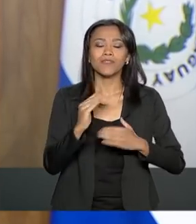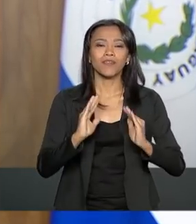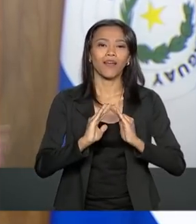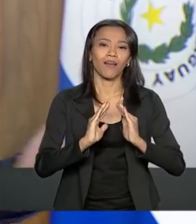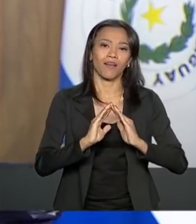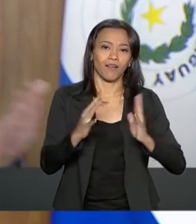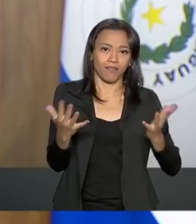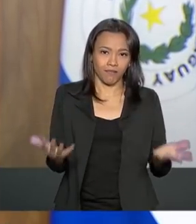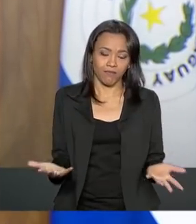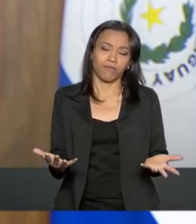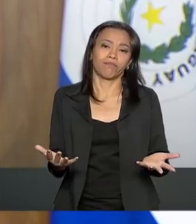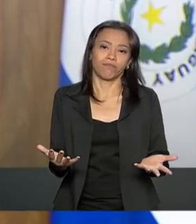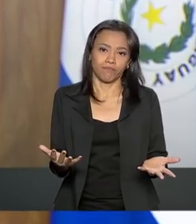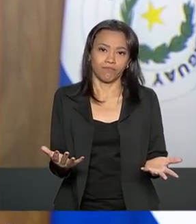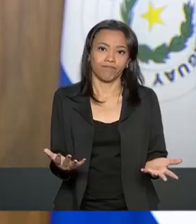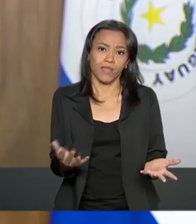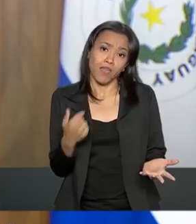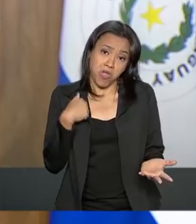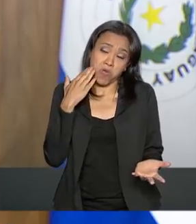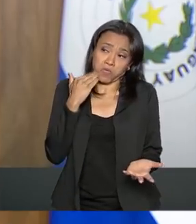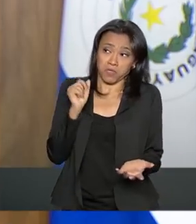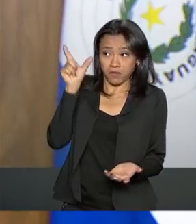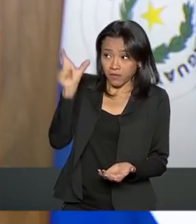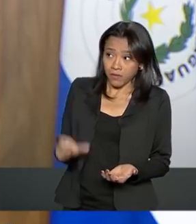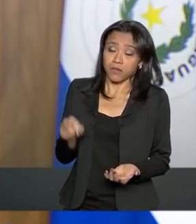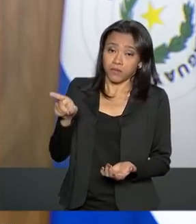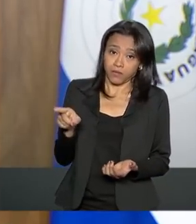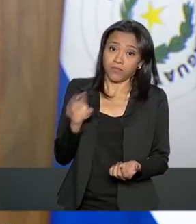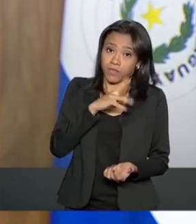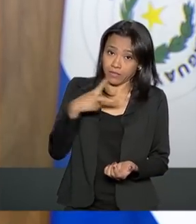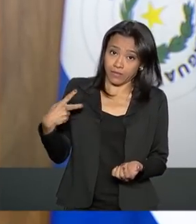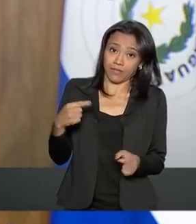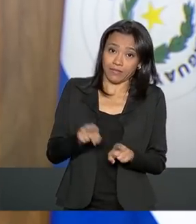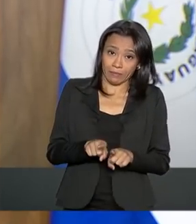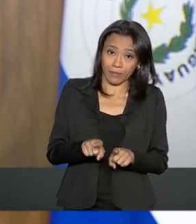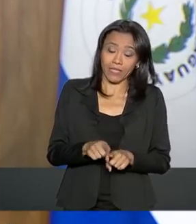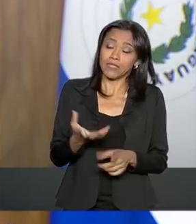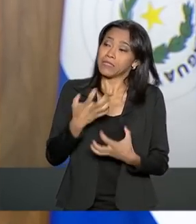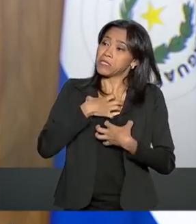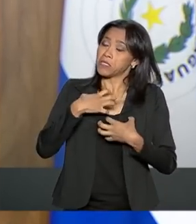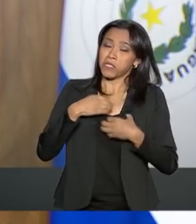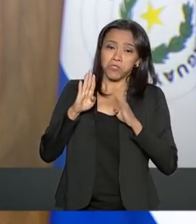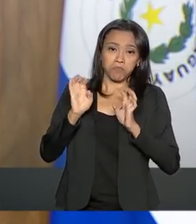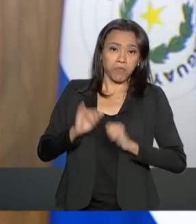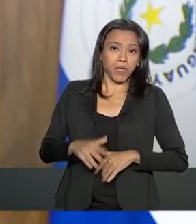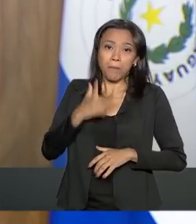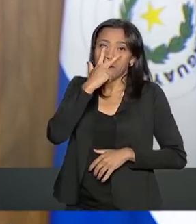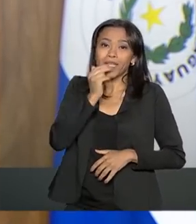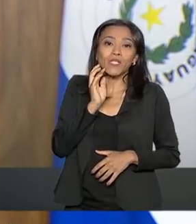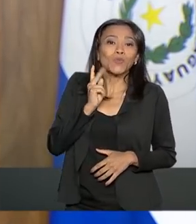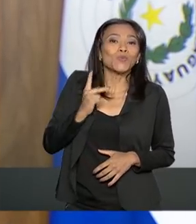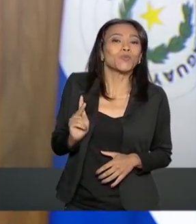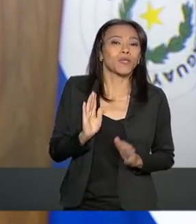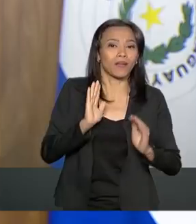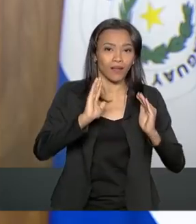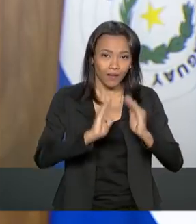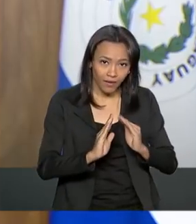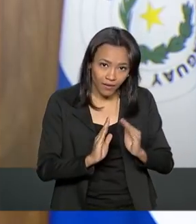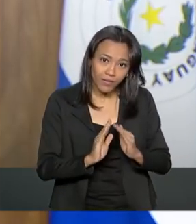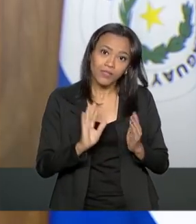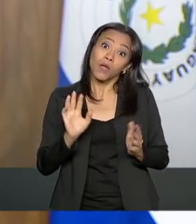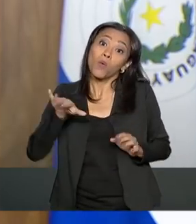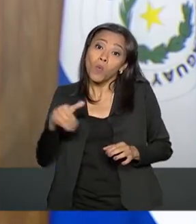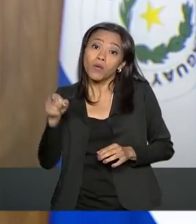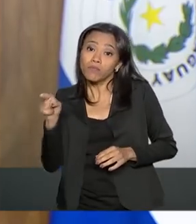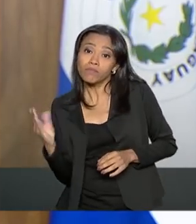Brasil. Eu sei que o presidente também se sente muito à vontade, como se estivesse em sua casa, às vezes que visita